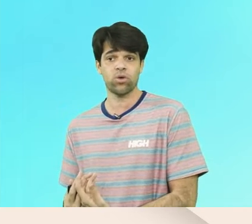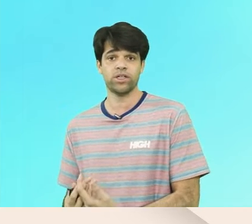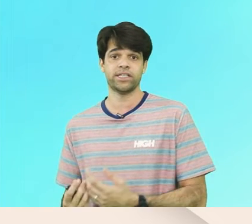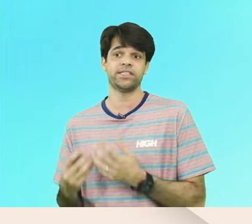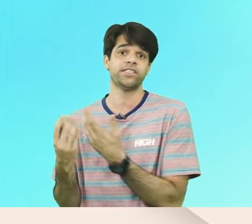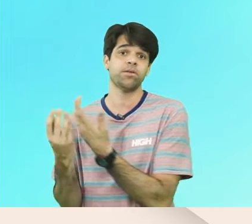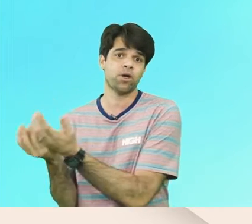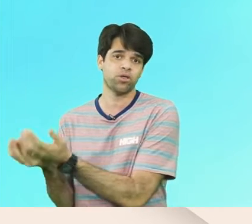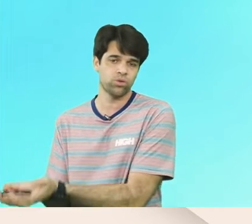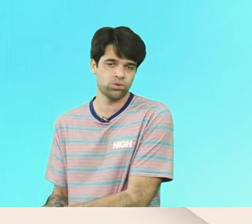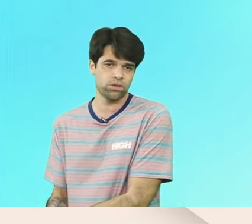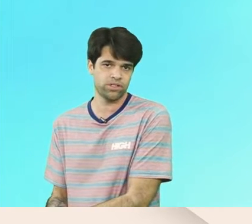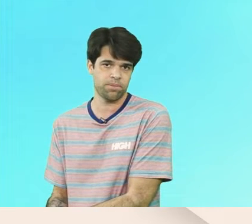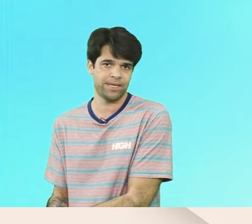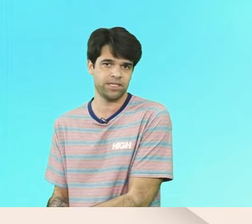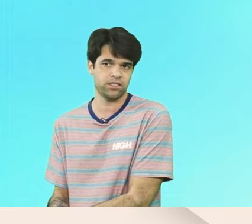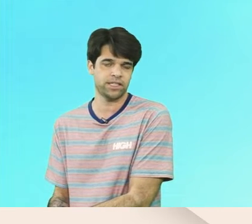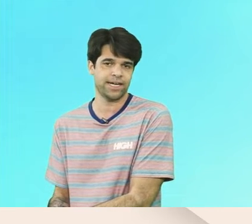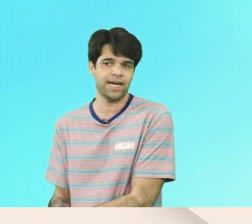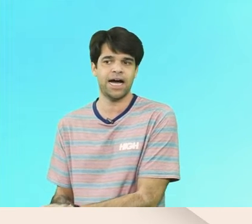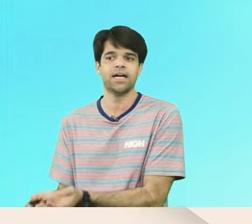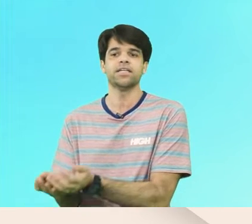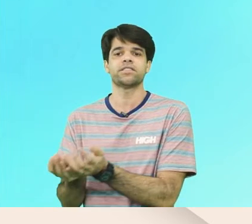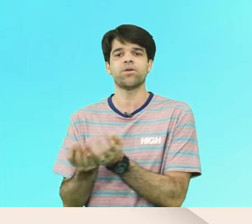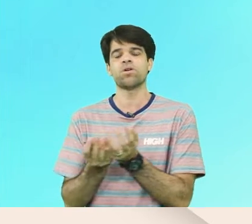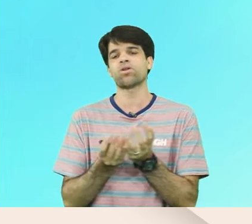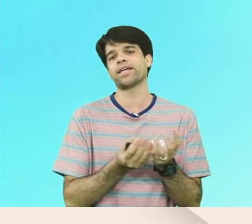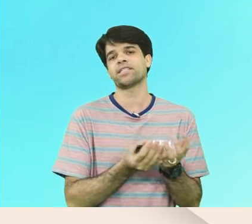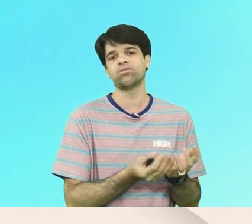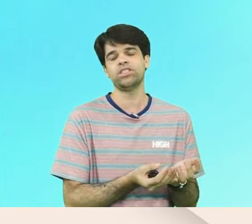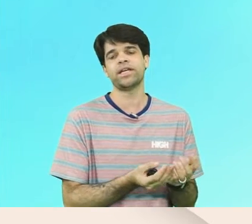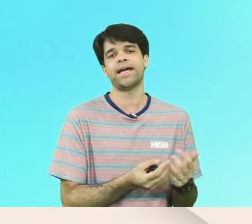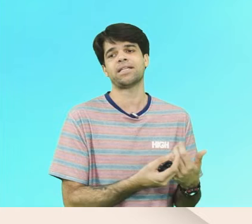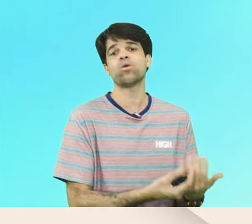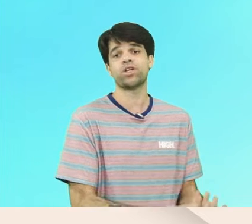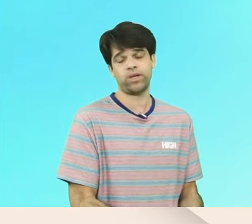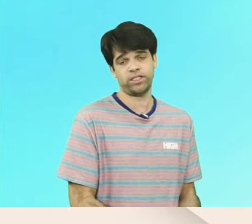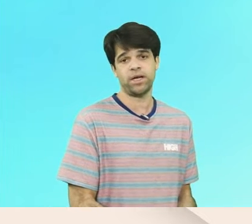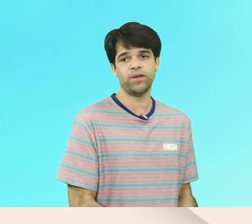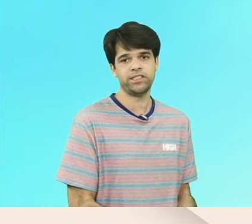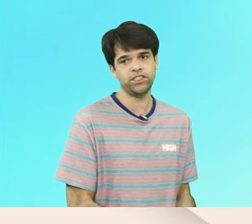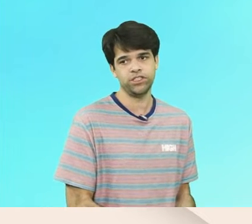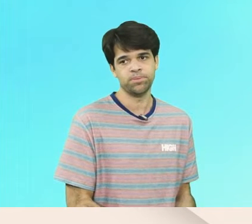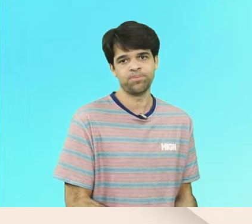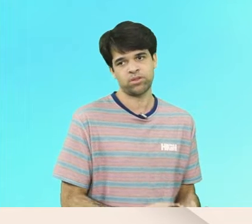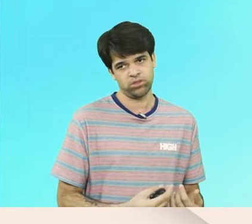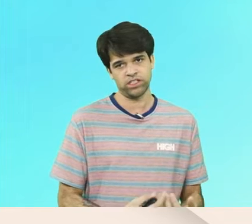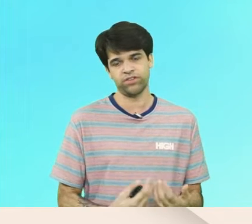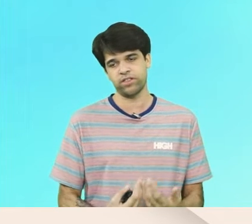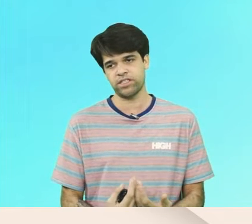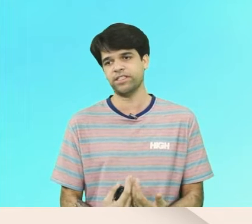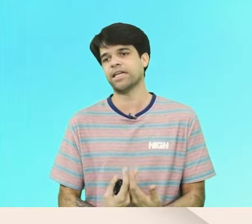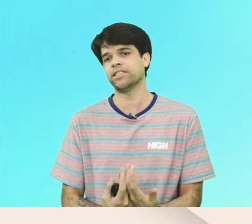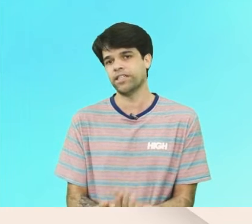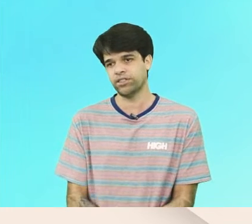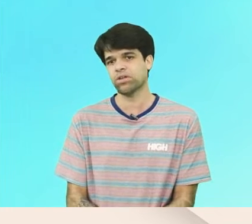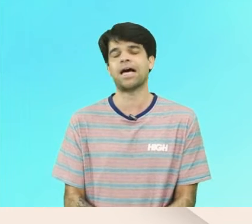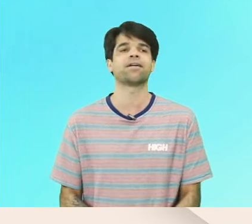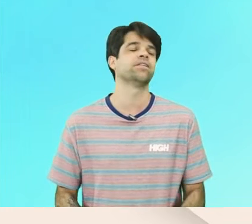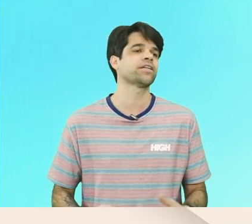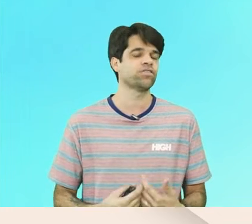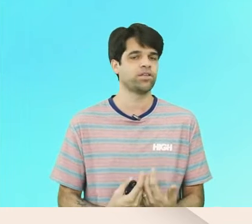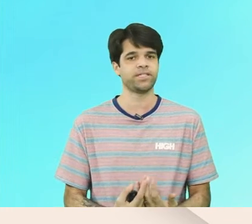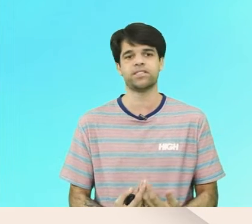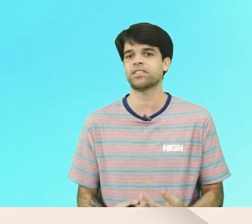E outra coisa, se esse produto que você pretende entregar tem uma conexão direta ao que o edital exige. Muitas vezes os editais